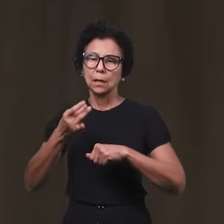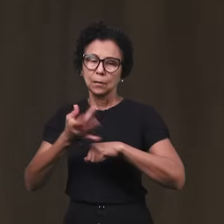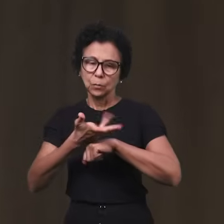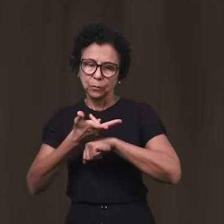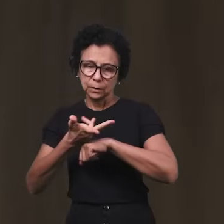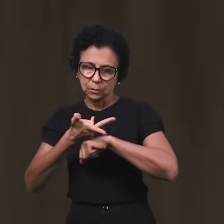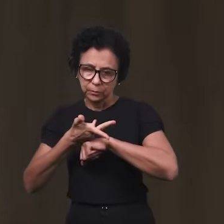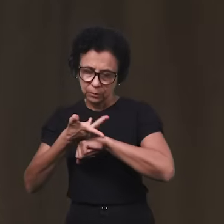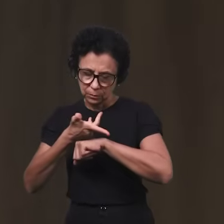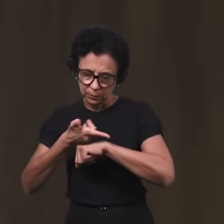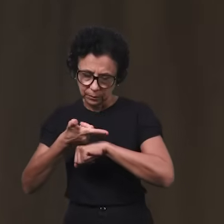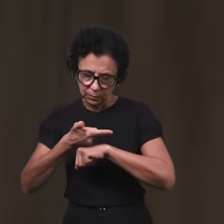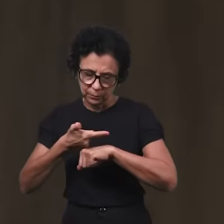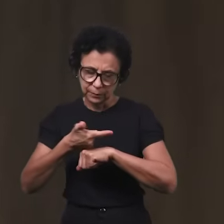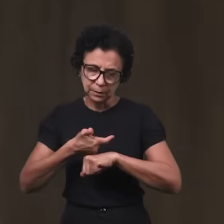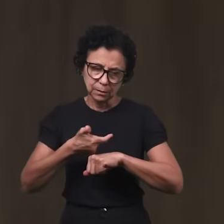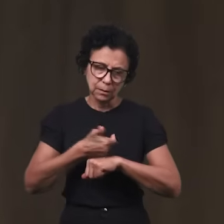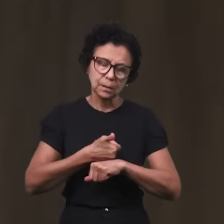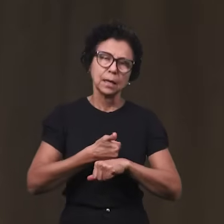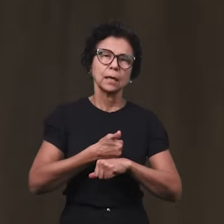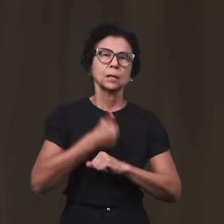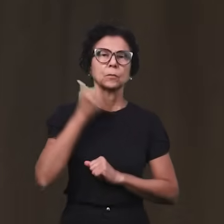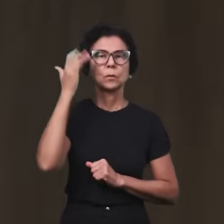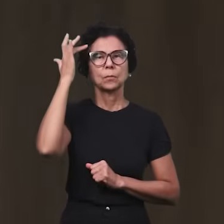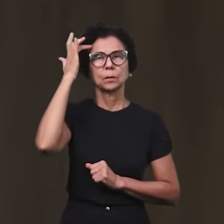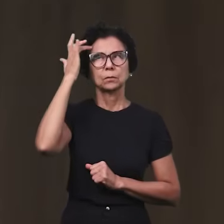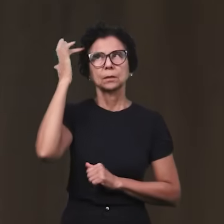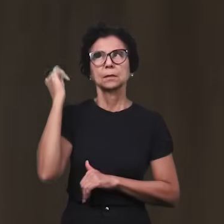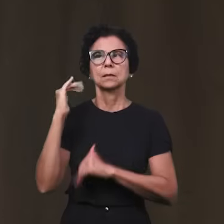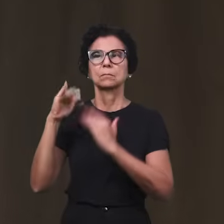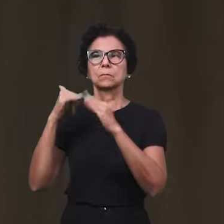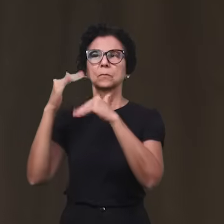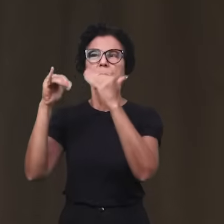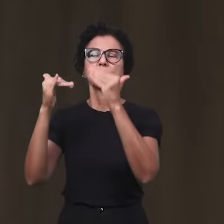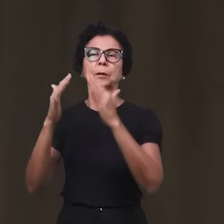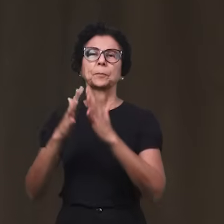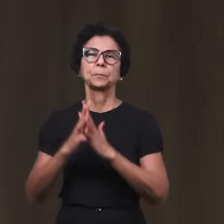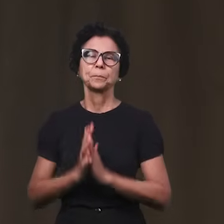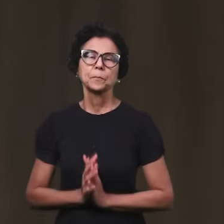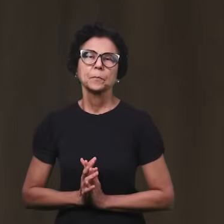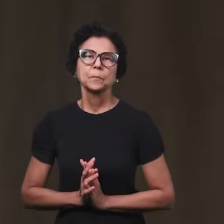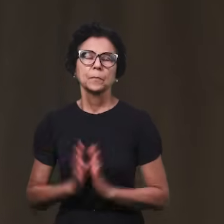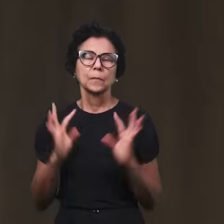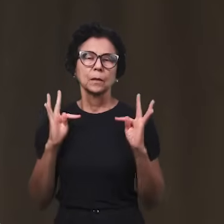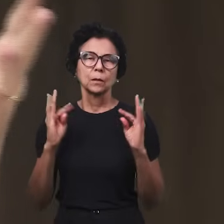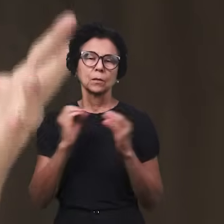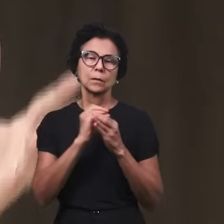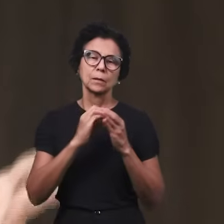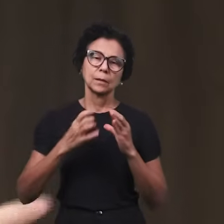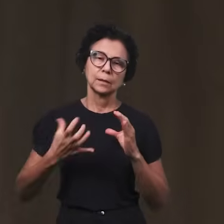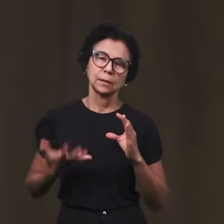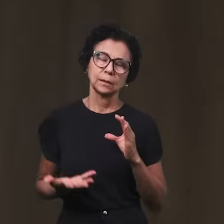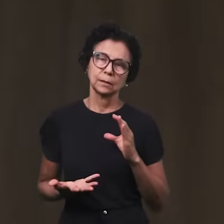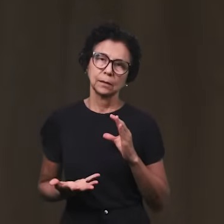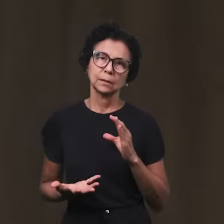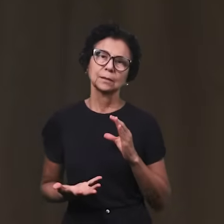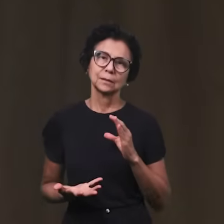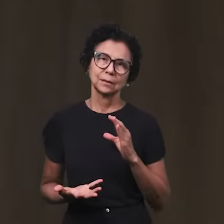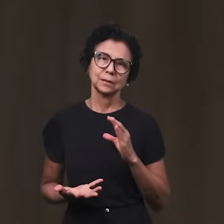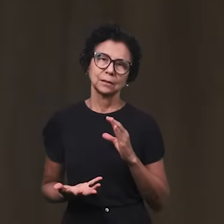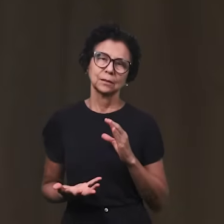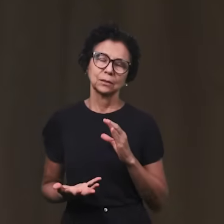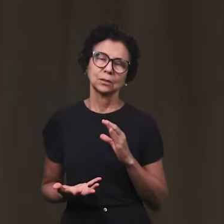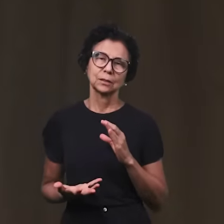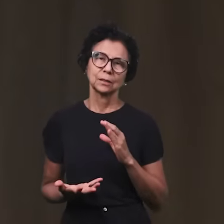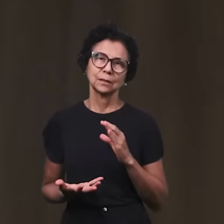nós. É deixar o Espírito Santo trabalhar para amadurecer esse fruto em nós. E todas essas características maravilhosas que tem